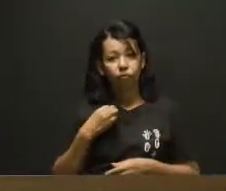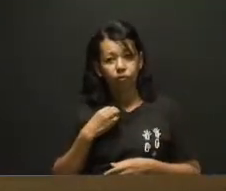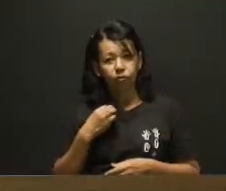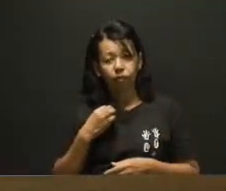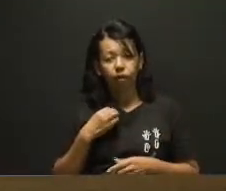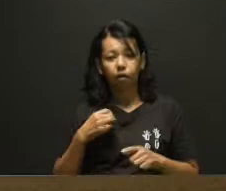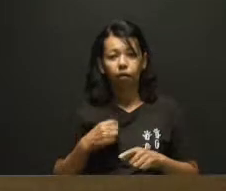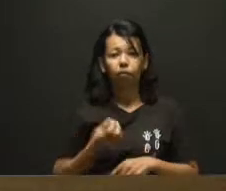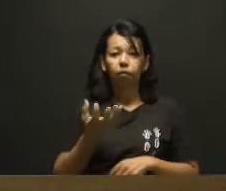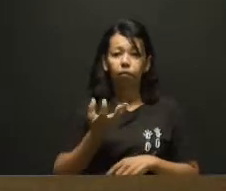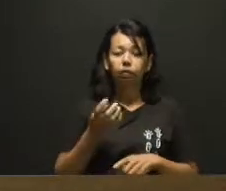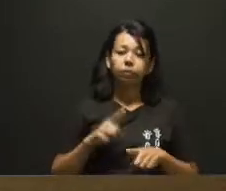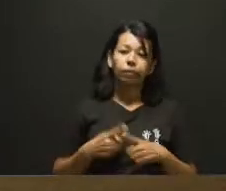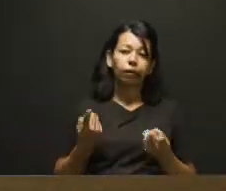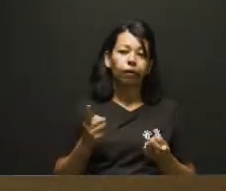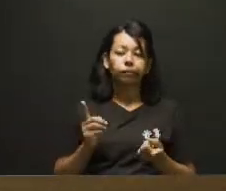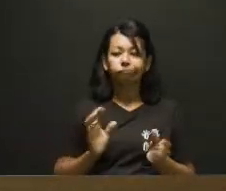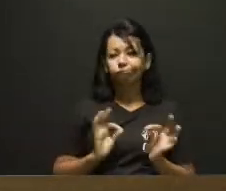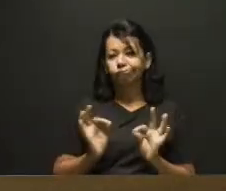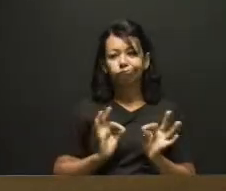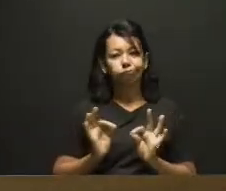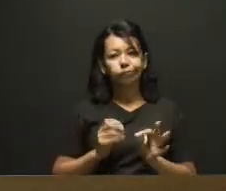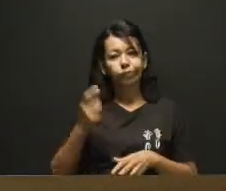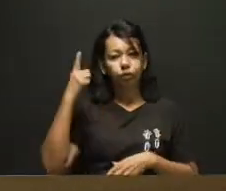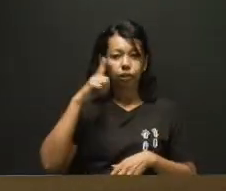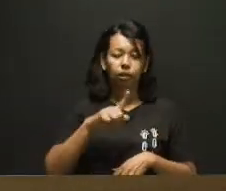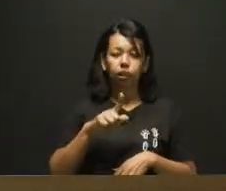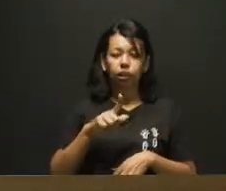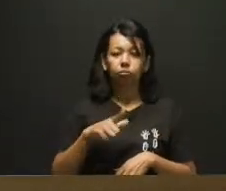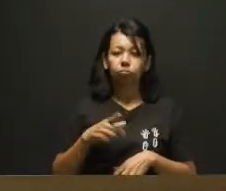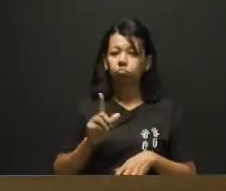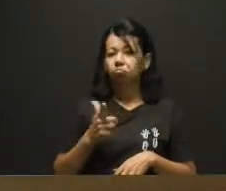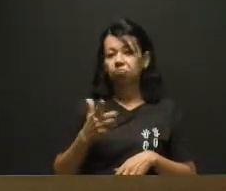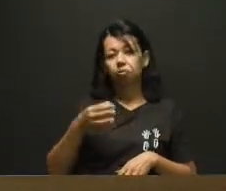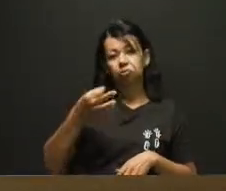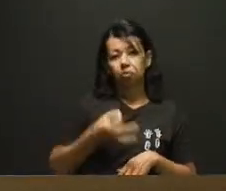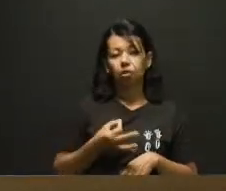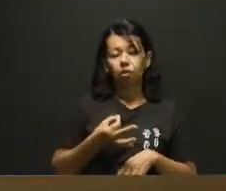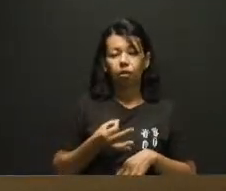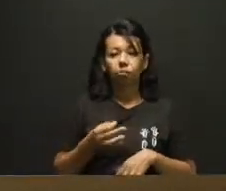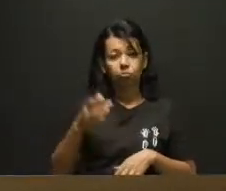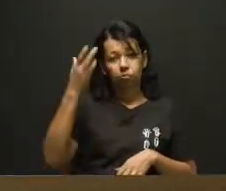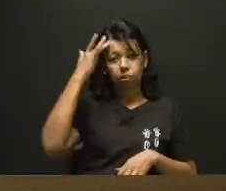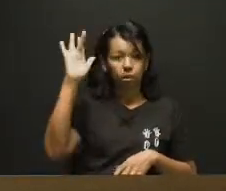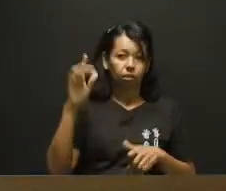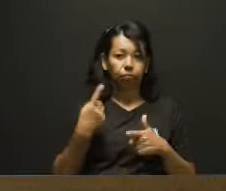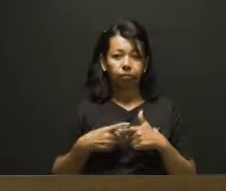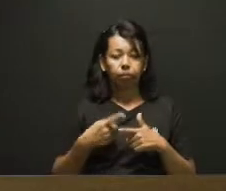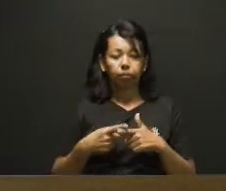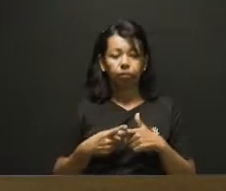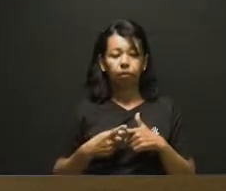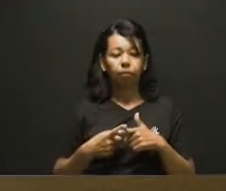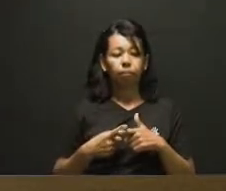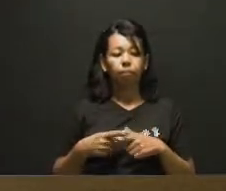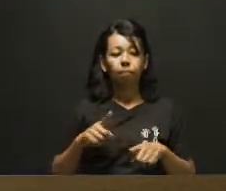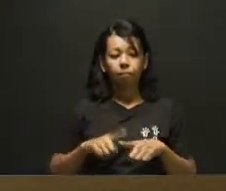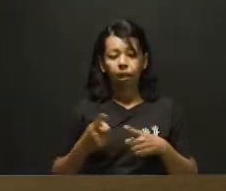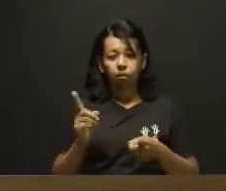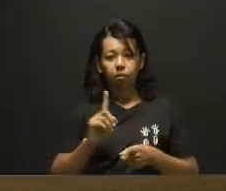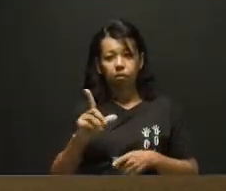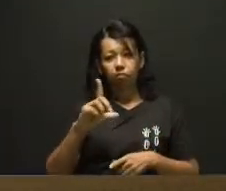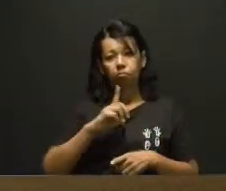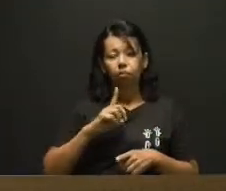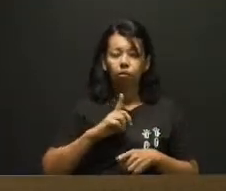mas não deu certo nessa instituição não sei por qual motivo enfim não tem